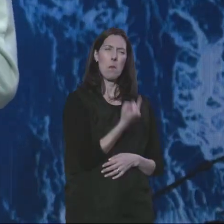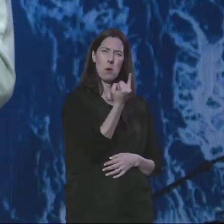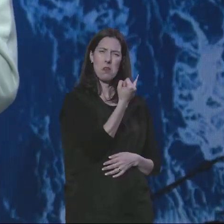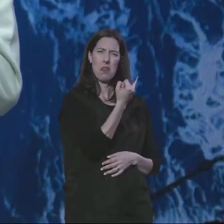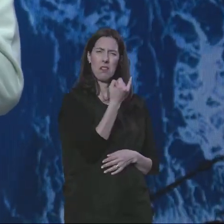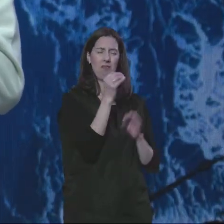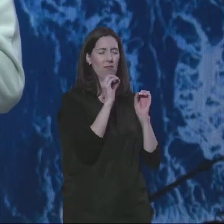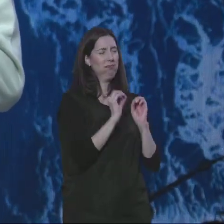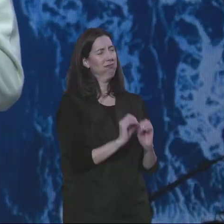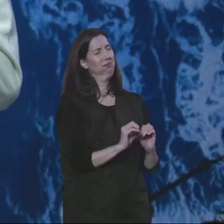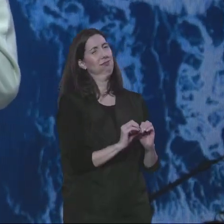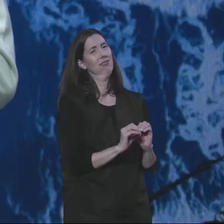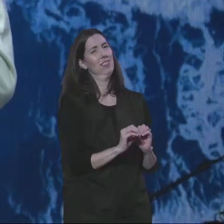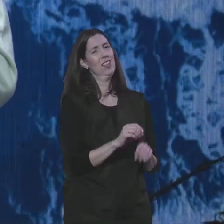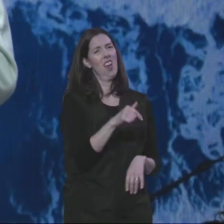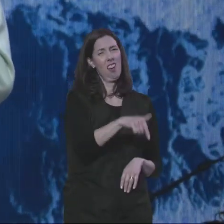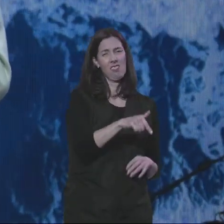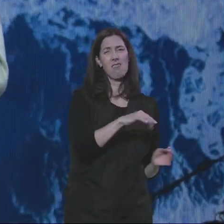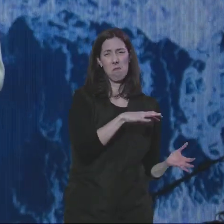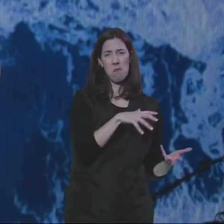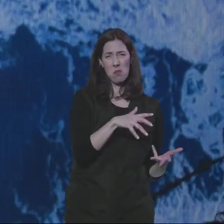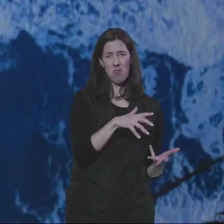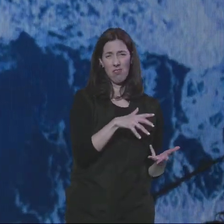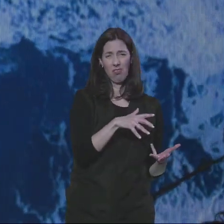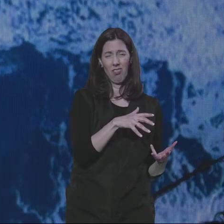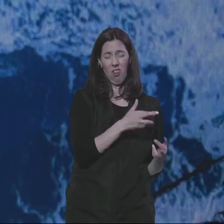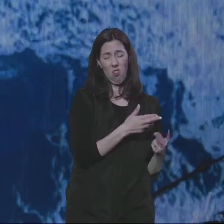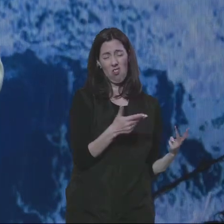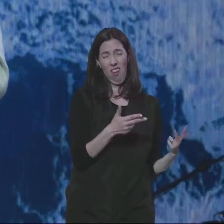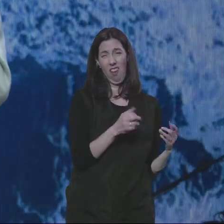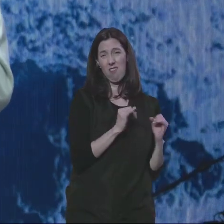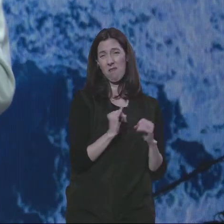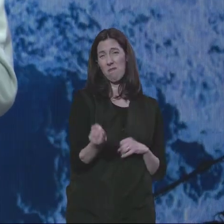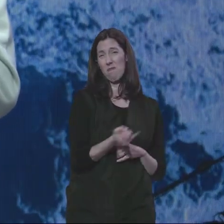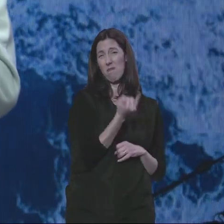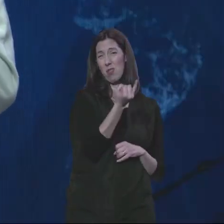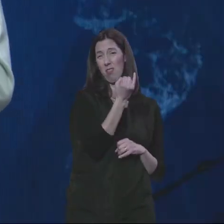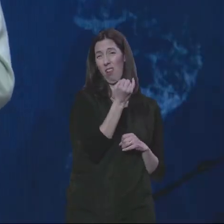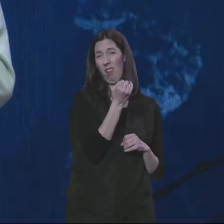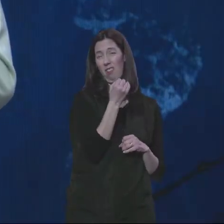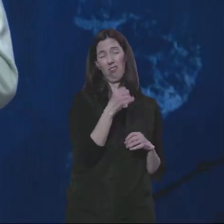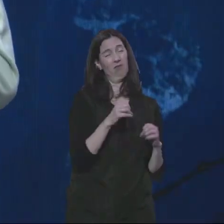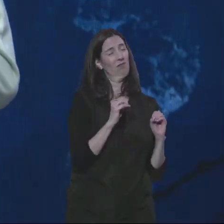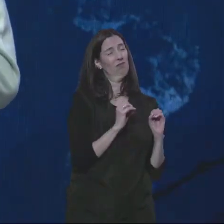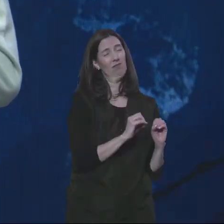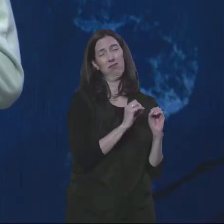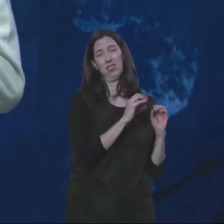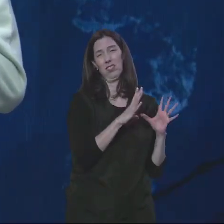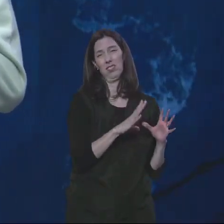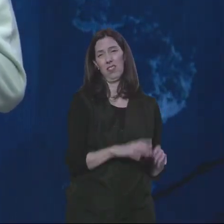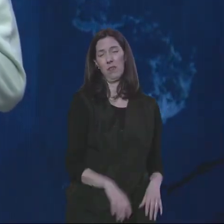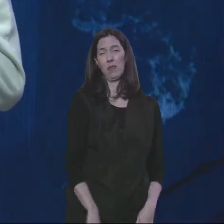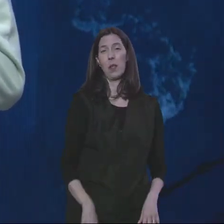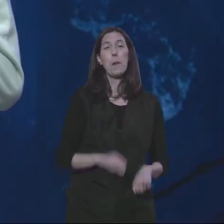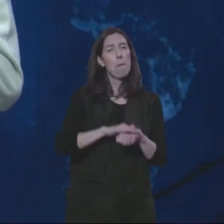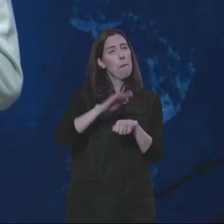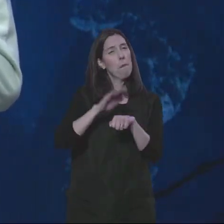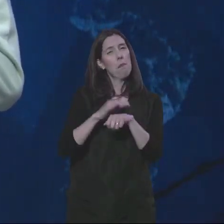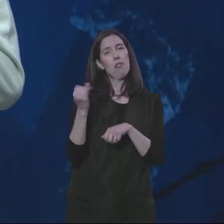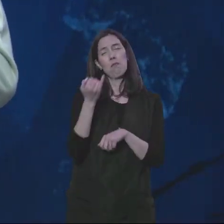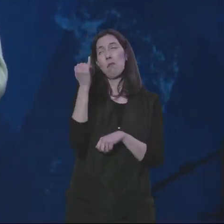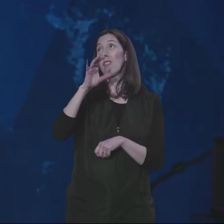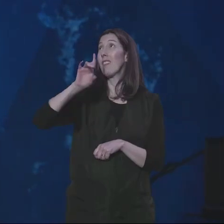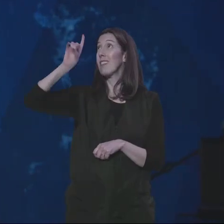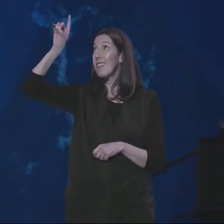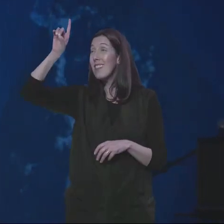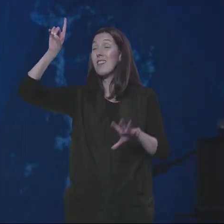O que acontece aqui não é tão importante assim, desde que eu ame a Deus, o próximo, e pregue o evangelho. Essa é a